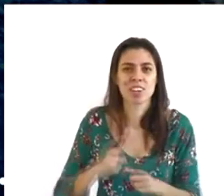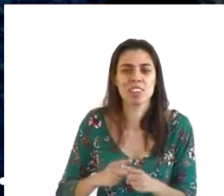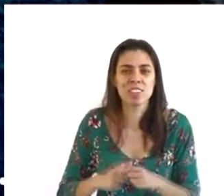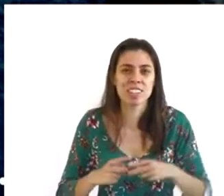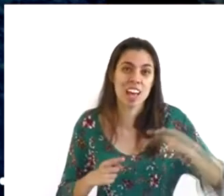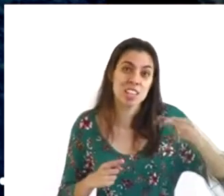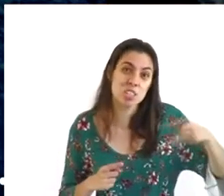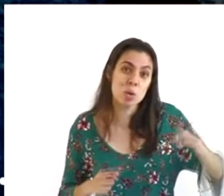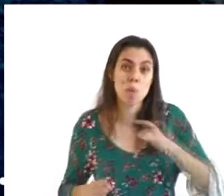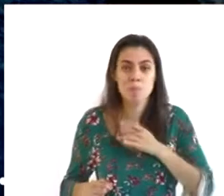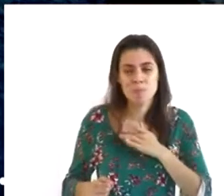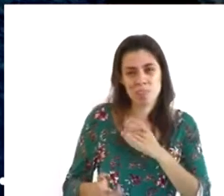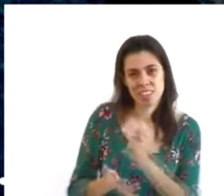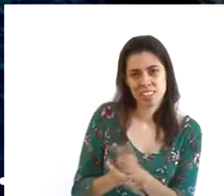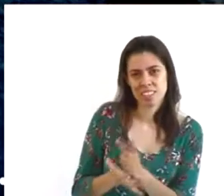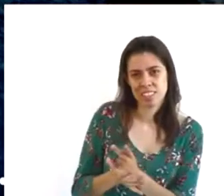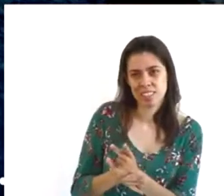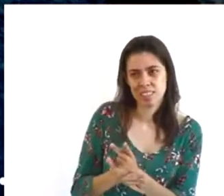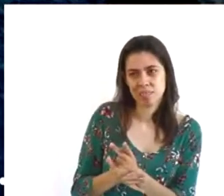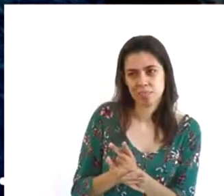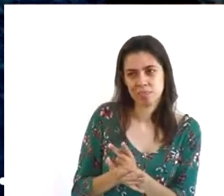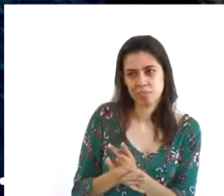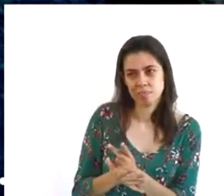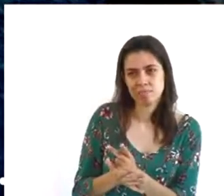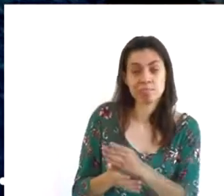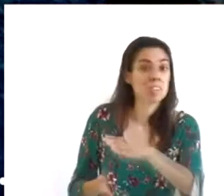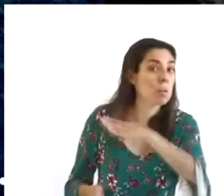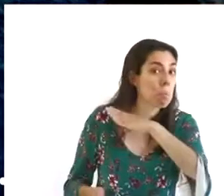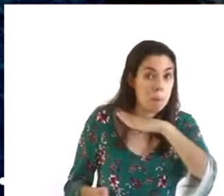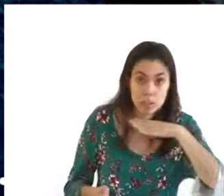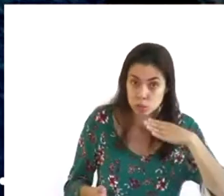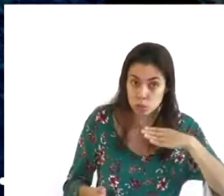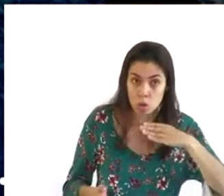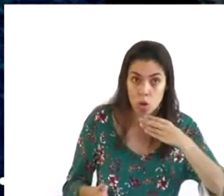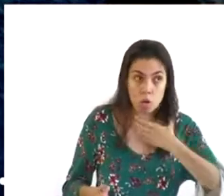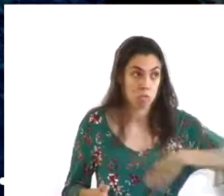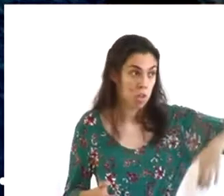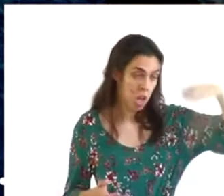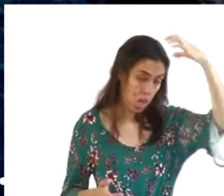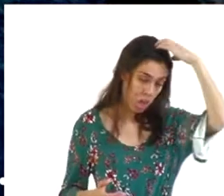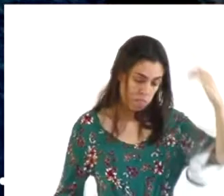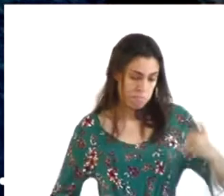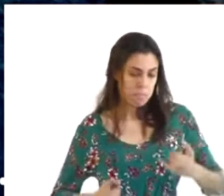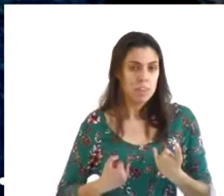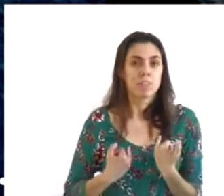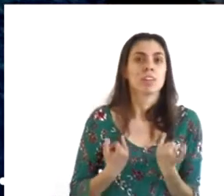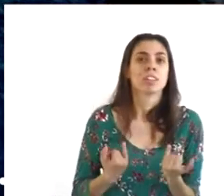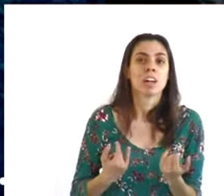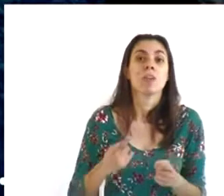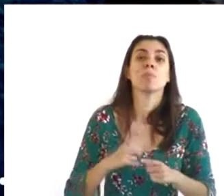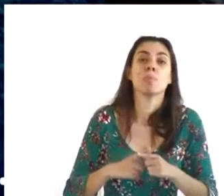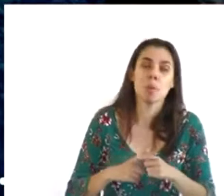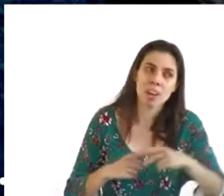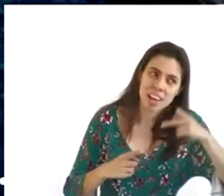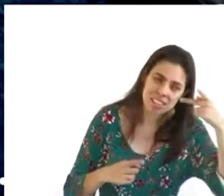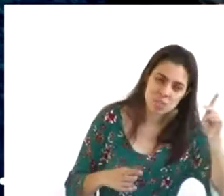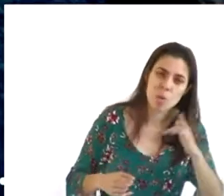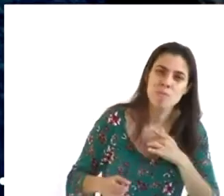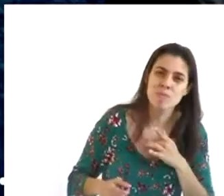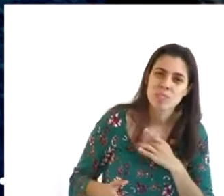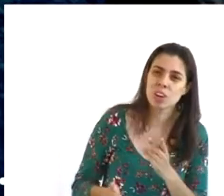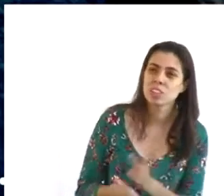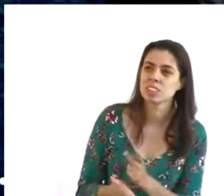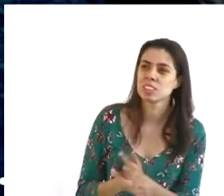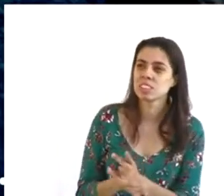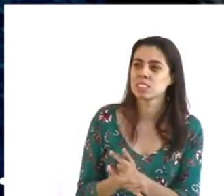E tirou a vida a famosos reis, porque a sua misericórdia dura para sempre. A Seom, rei